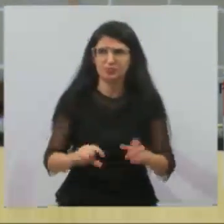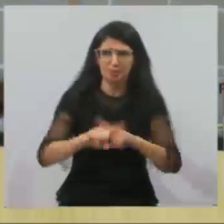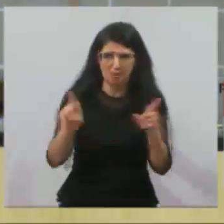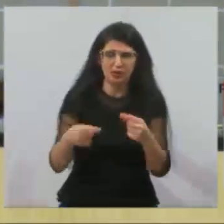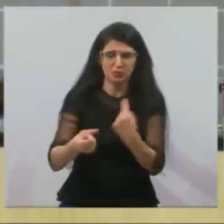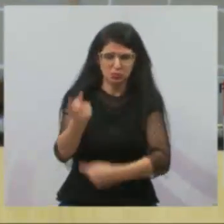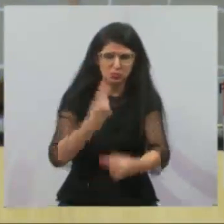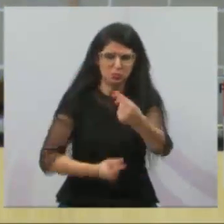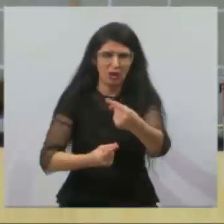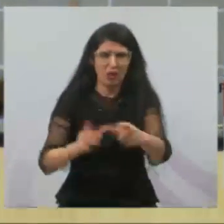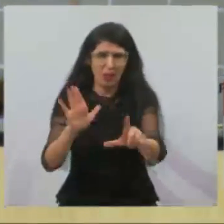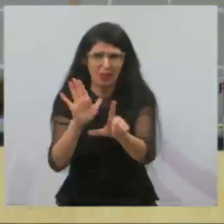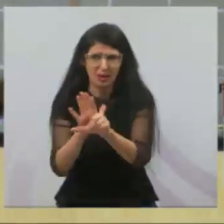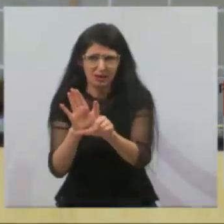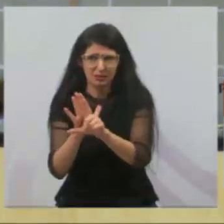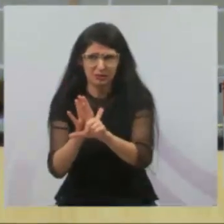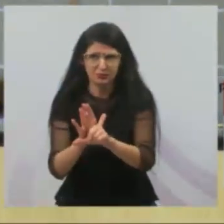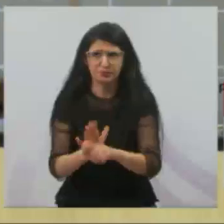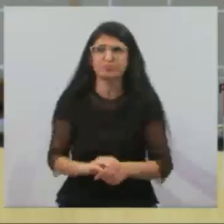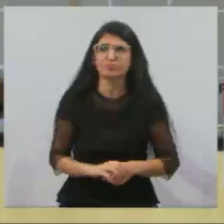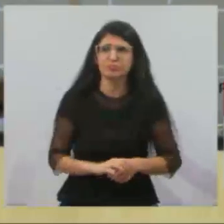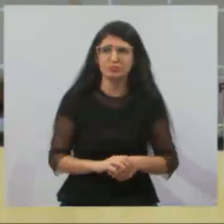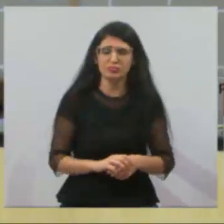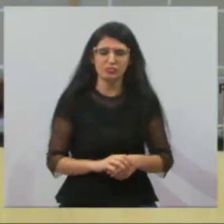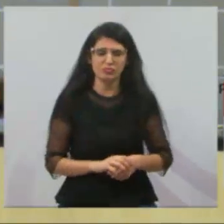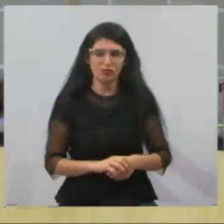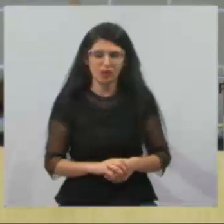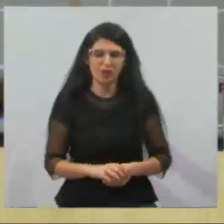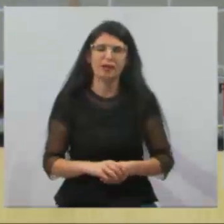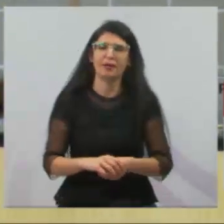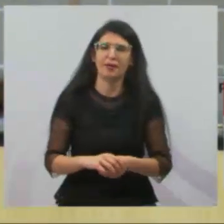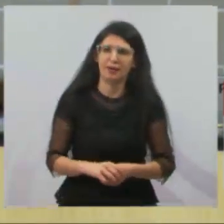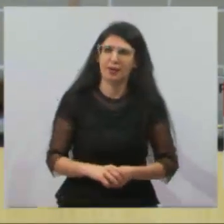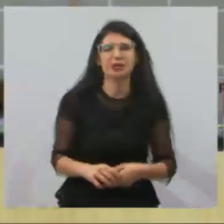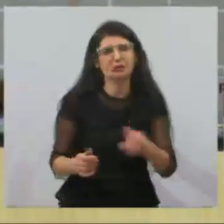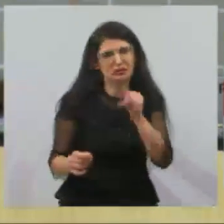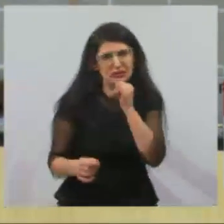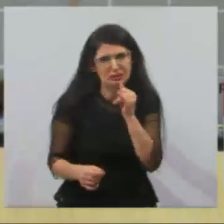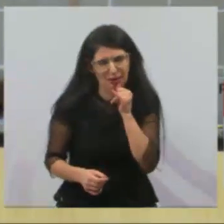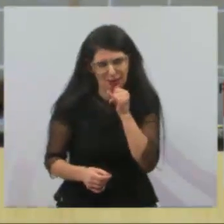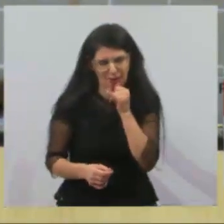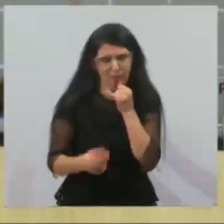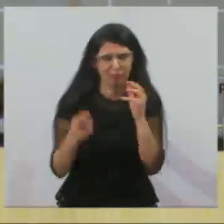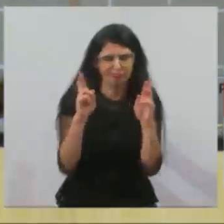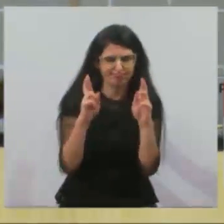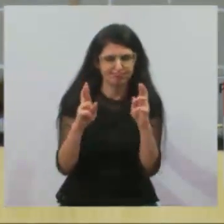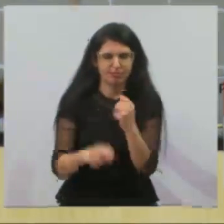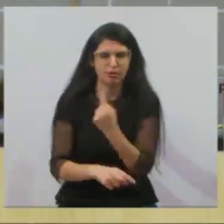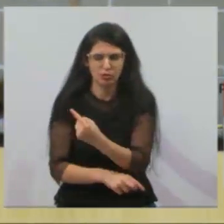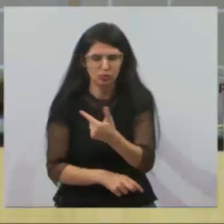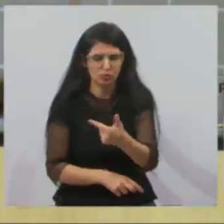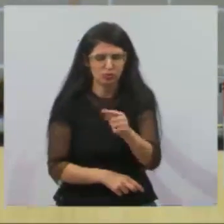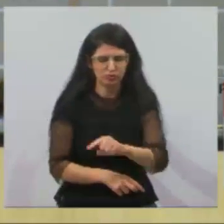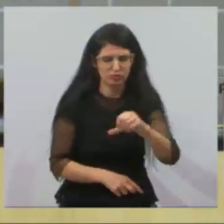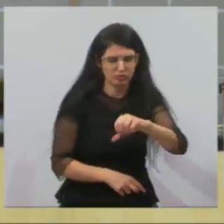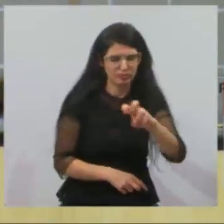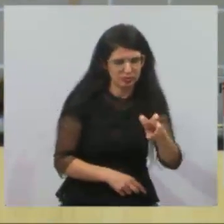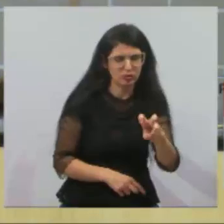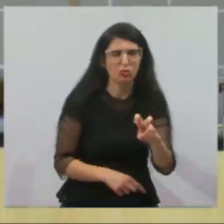nós voltaremos como era. Então, a gente está nesse patamar. Sabemos que